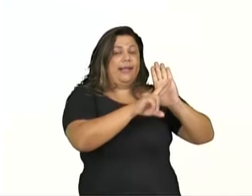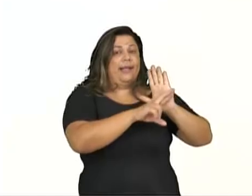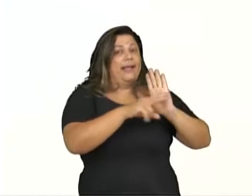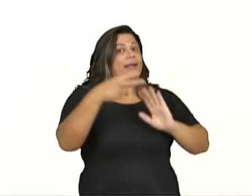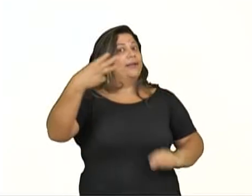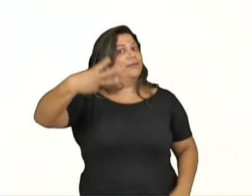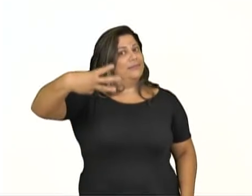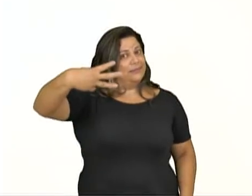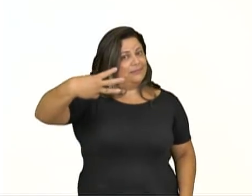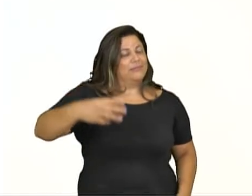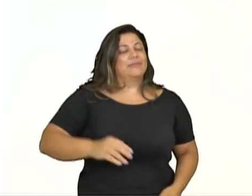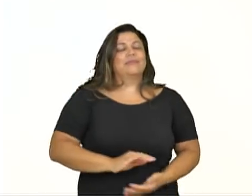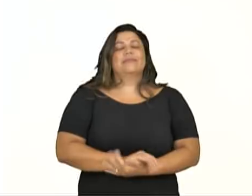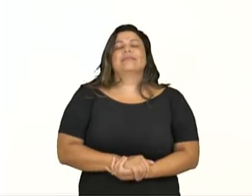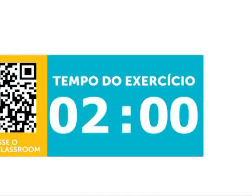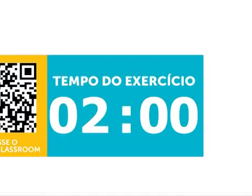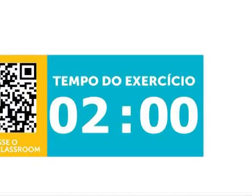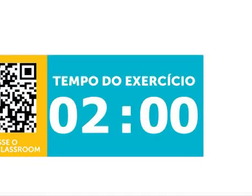pouquinho.